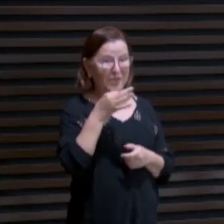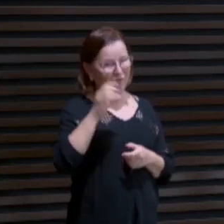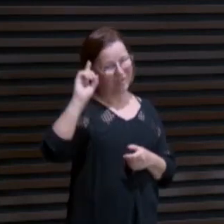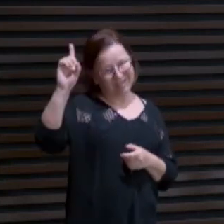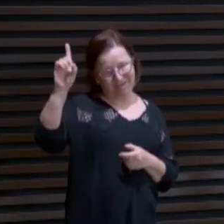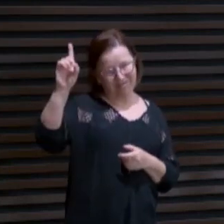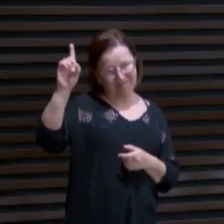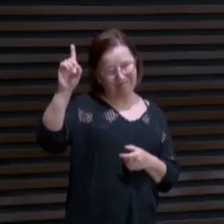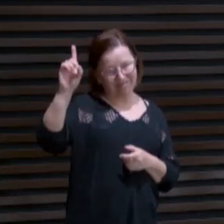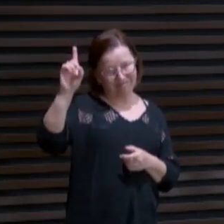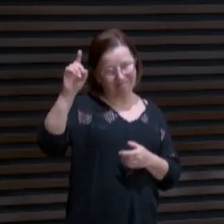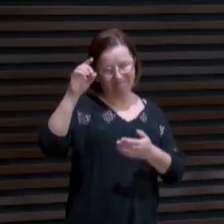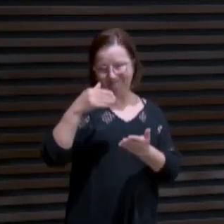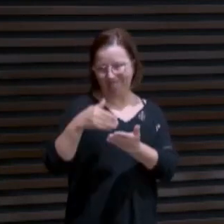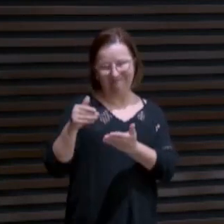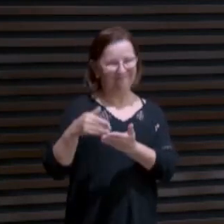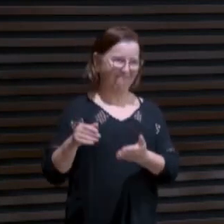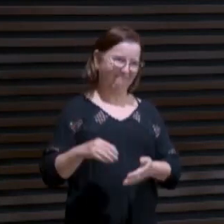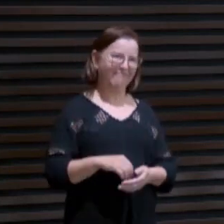não dê crédito a ela.